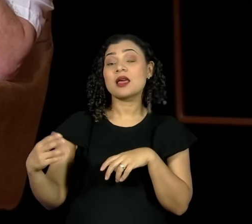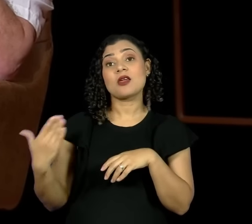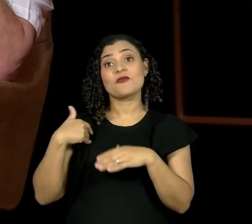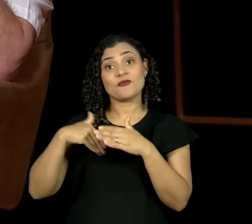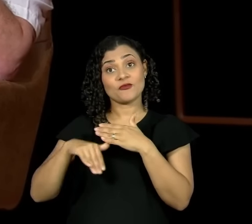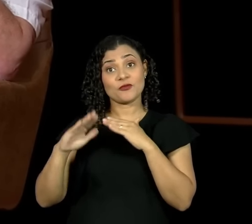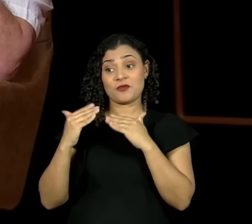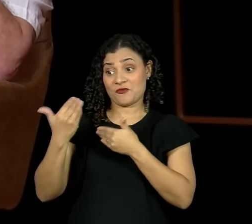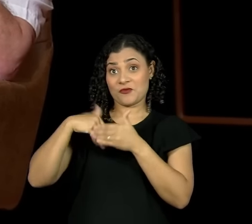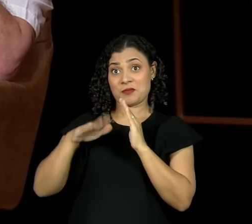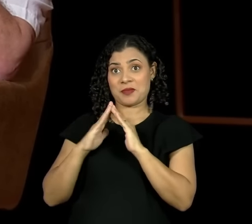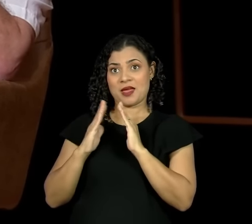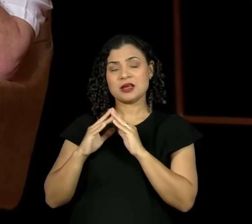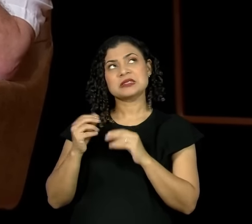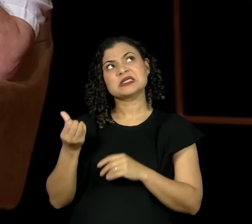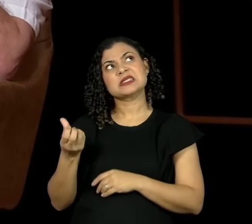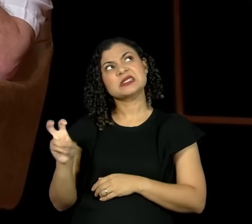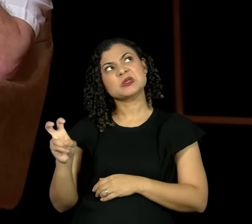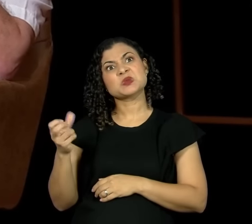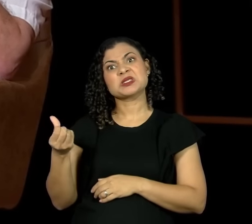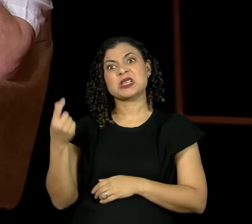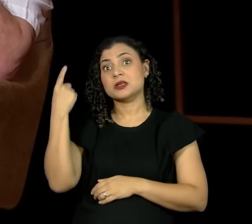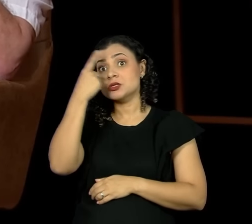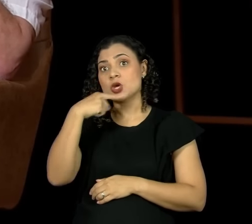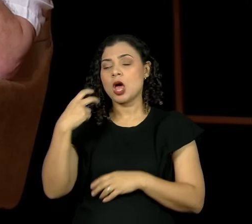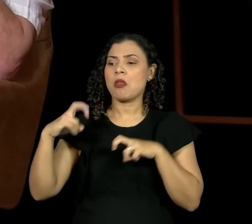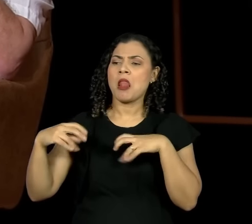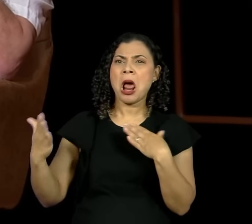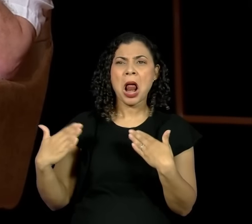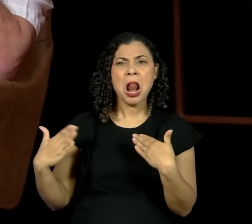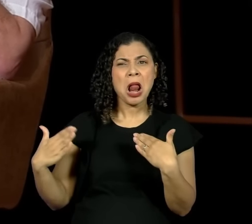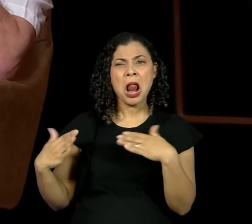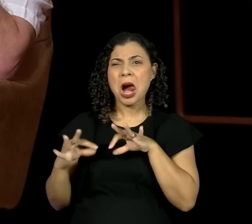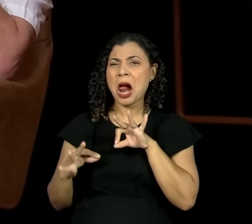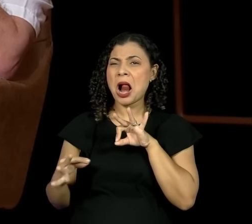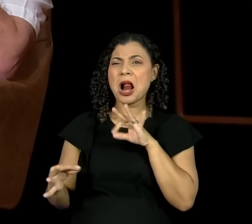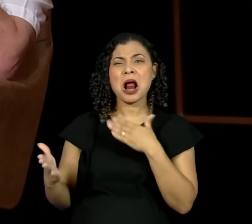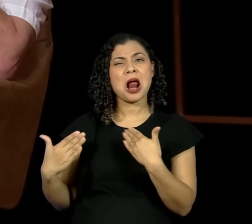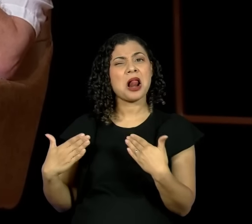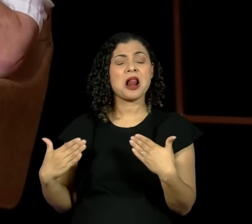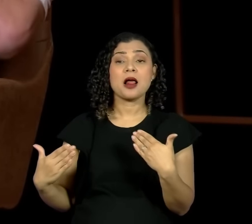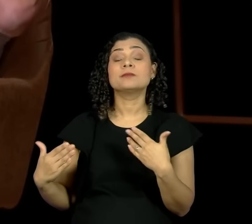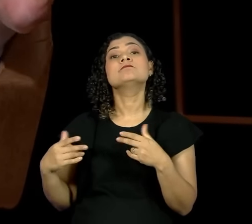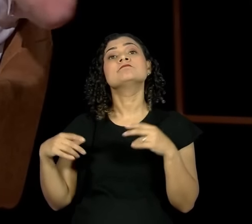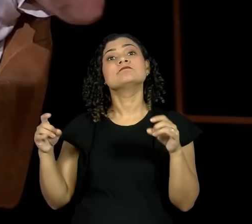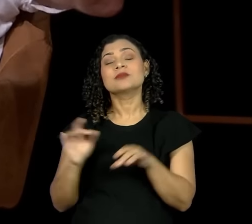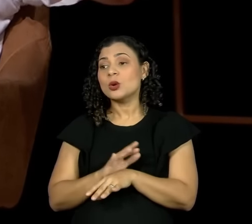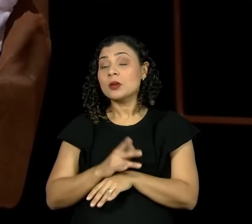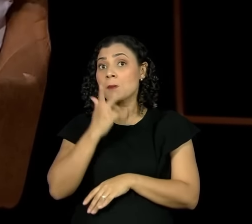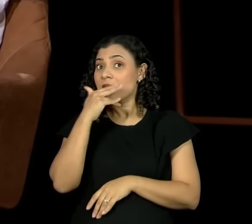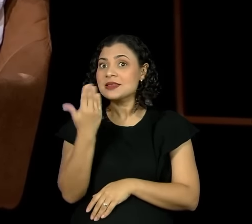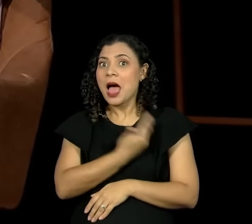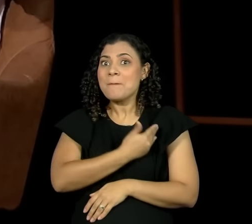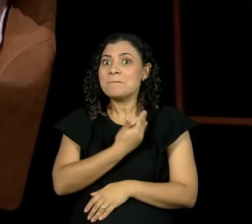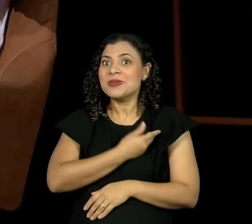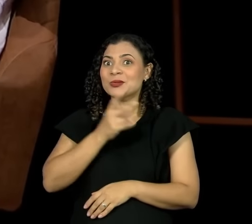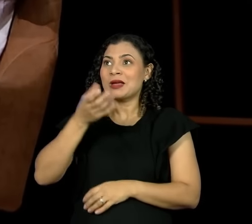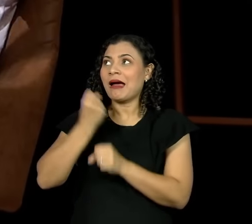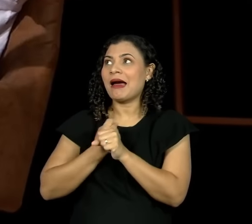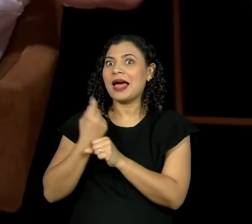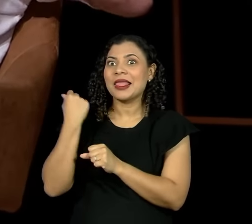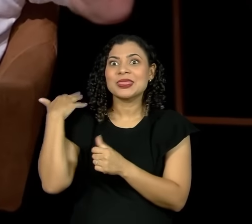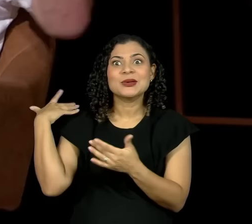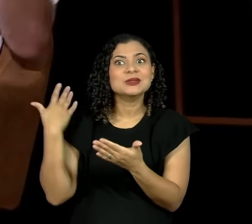ficou sei lá 5 6 horas trocando ideia e e a gente já ficou amigo ali tipo fui